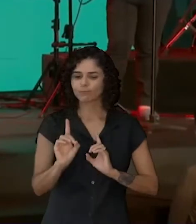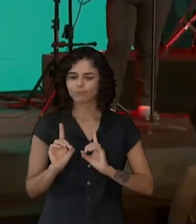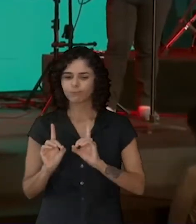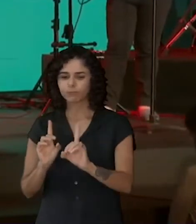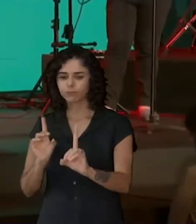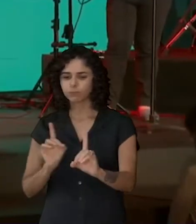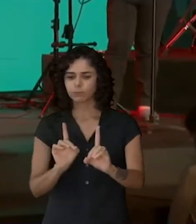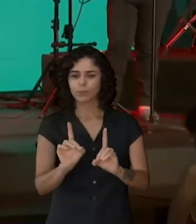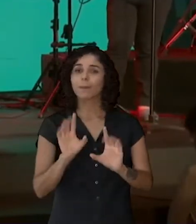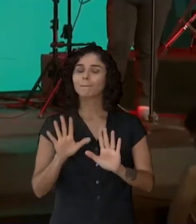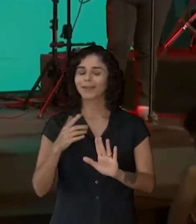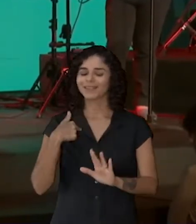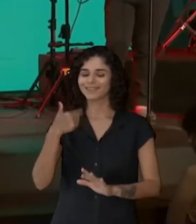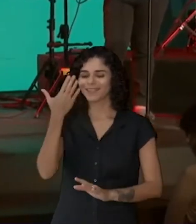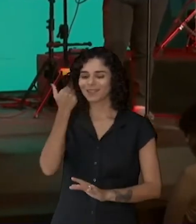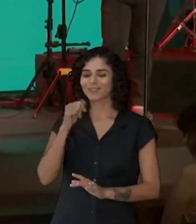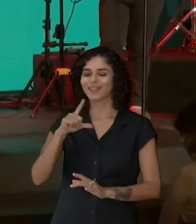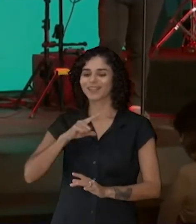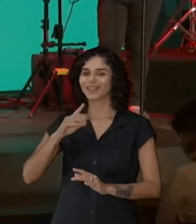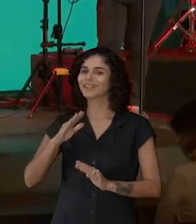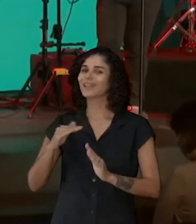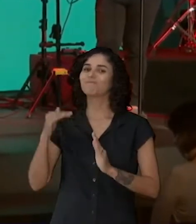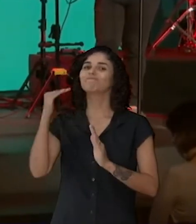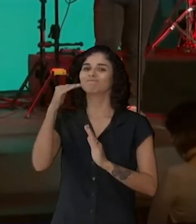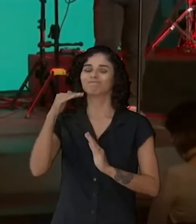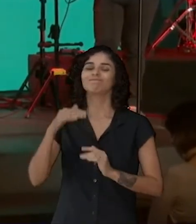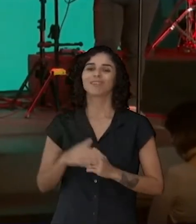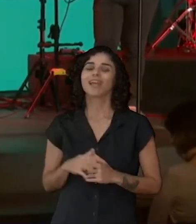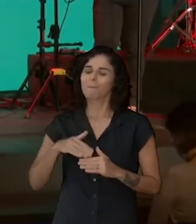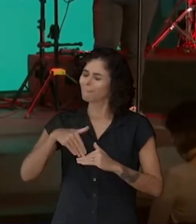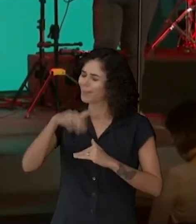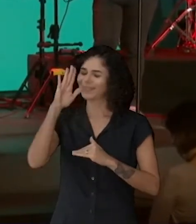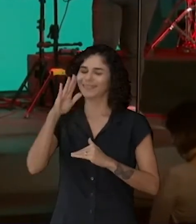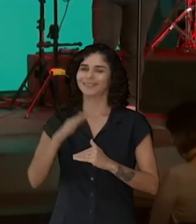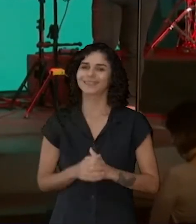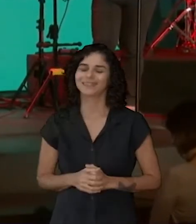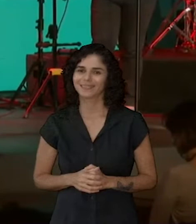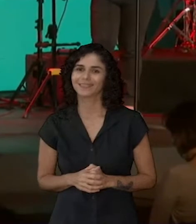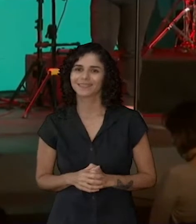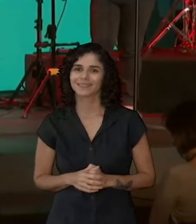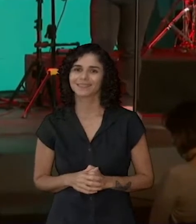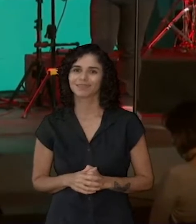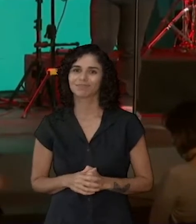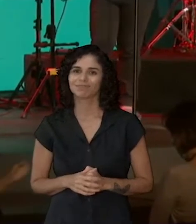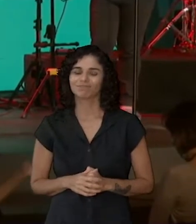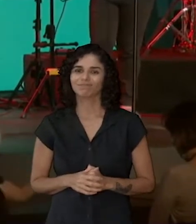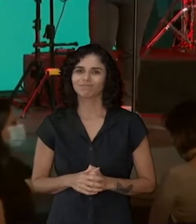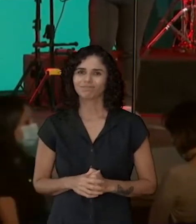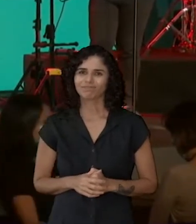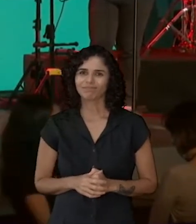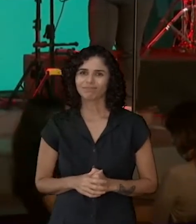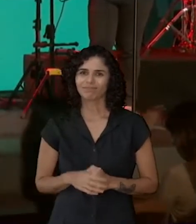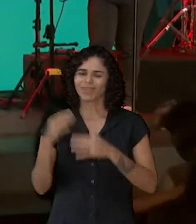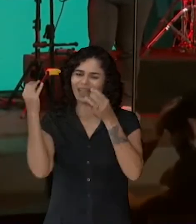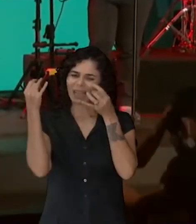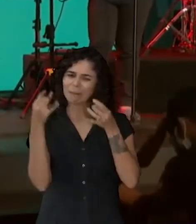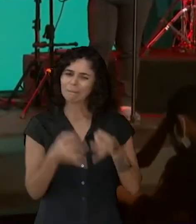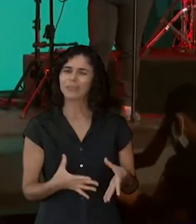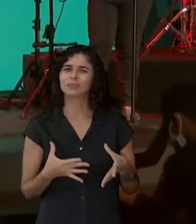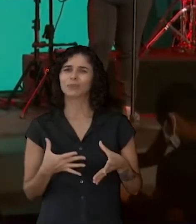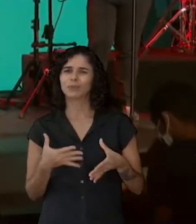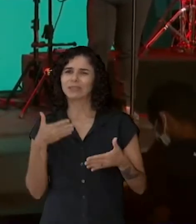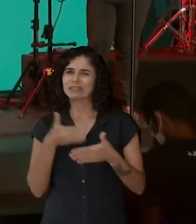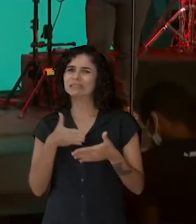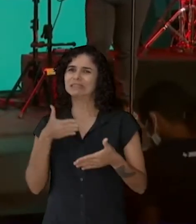seu pastor. Eu me sinto autorizado a dizer: joga fora essa resistência e vem. E vem